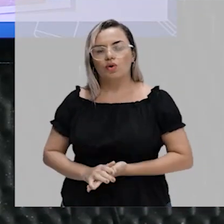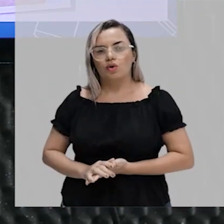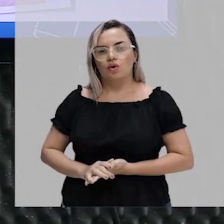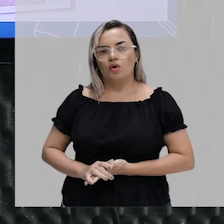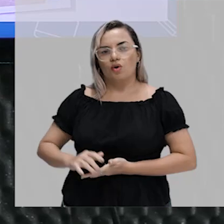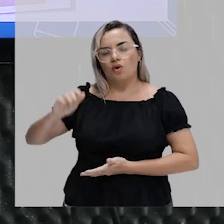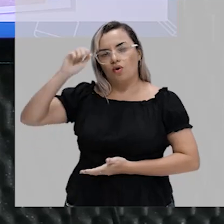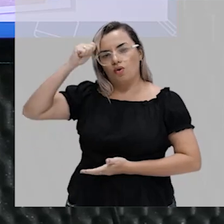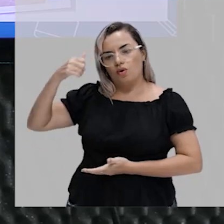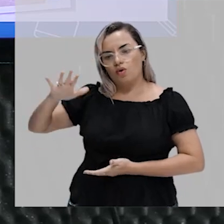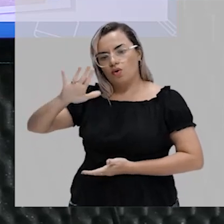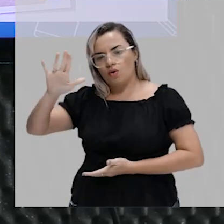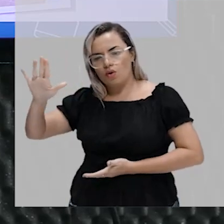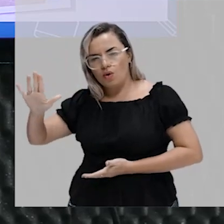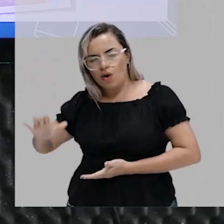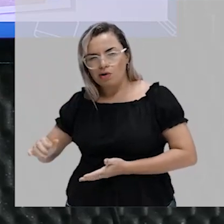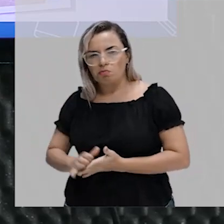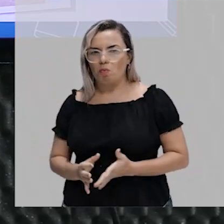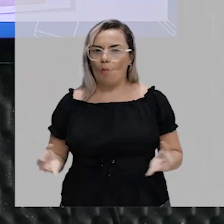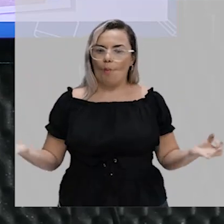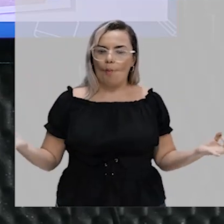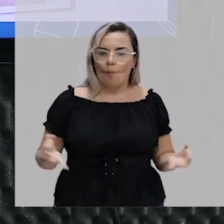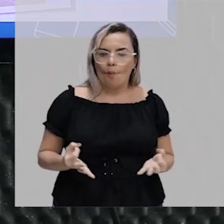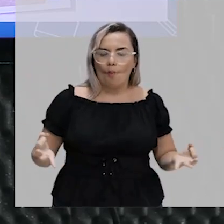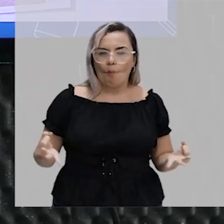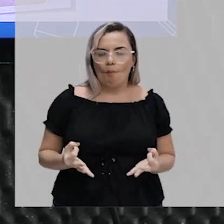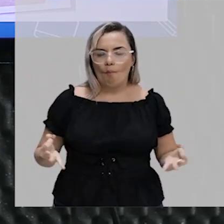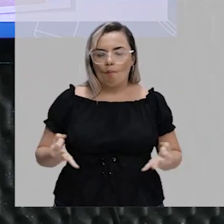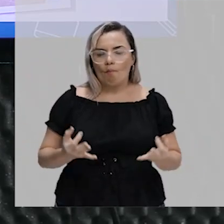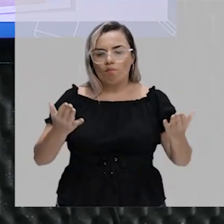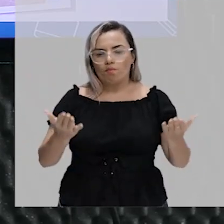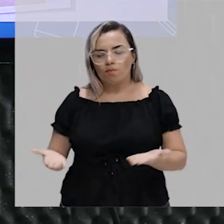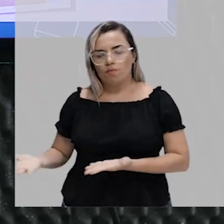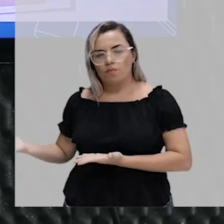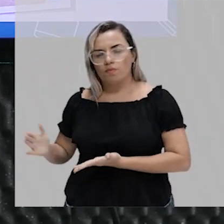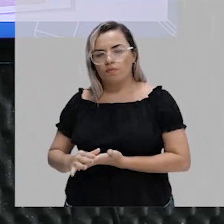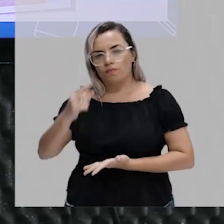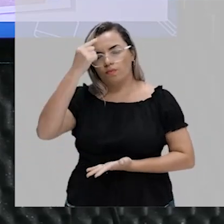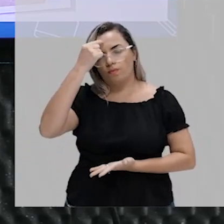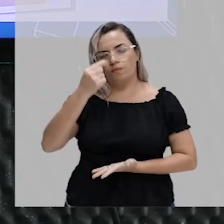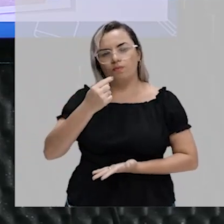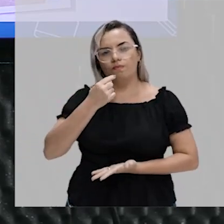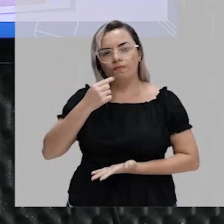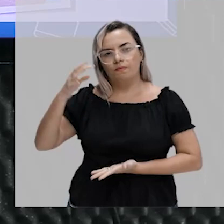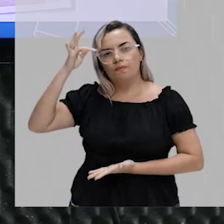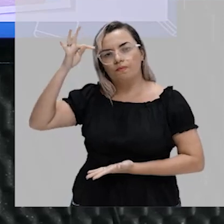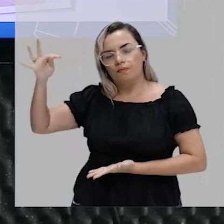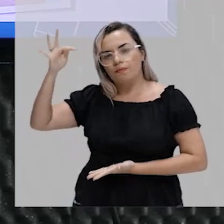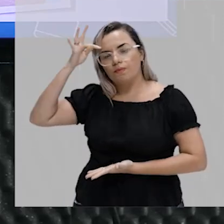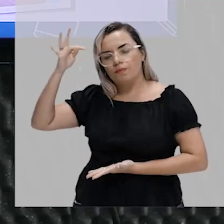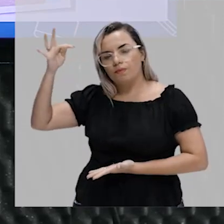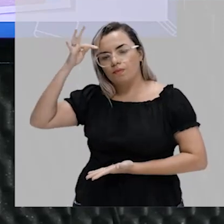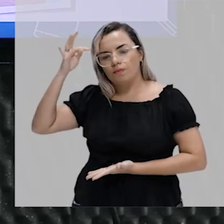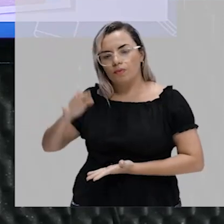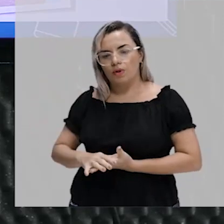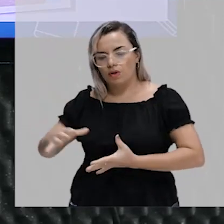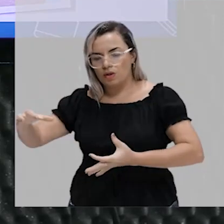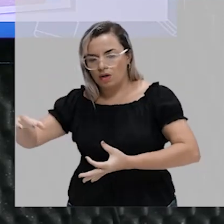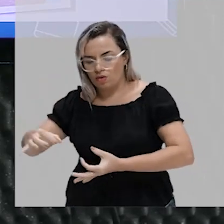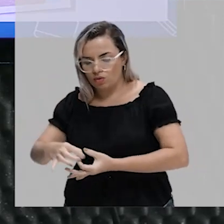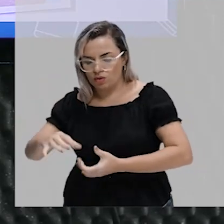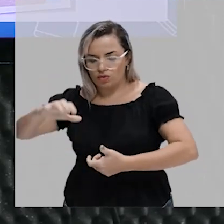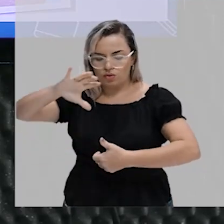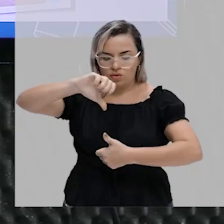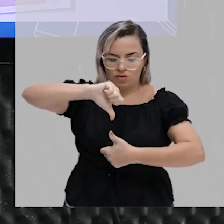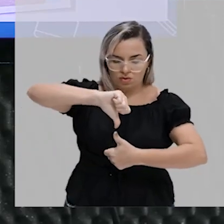quase que um encaixe perfeito, tá? Isso mostra, teoricamente, que o encaixe entre esses